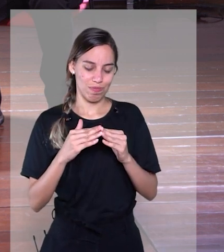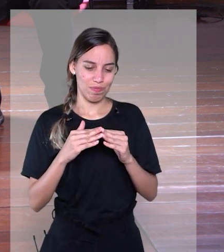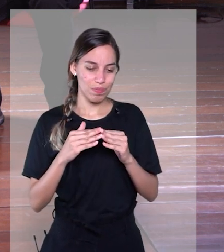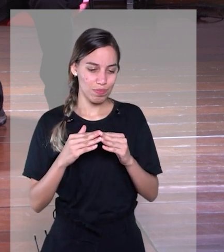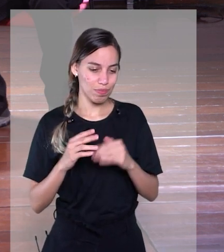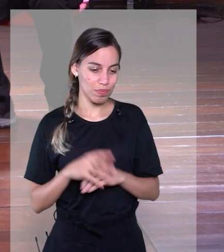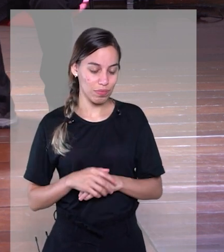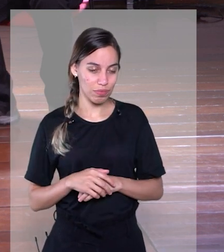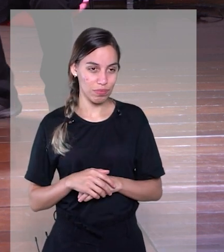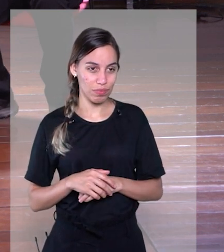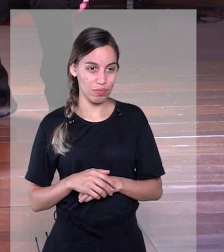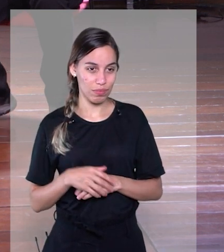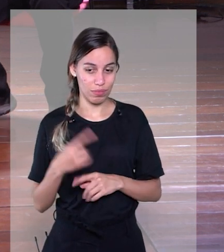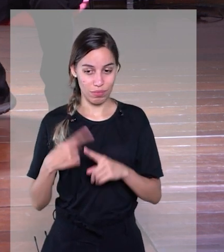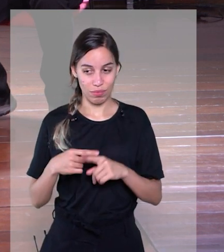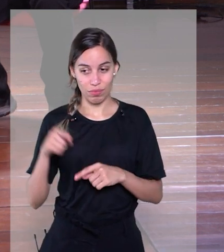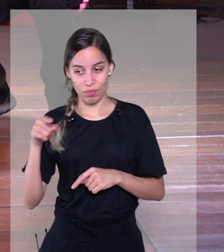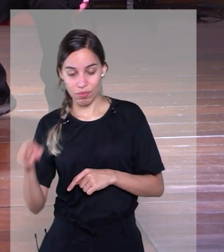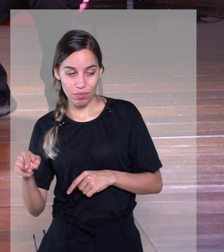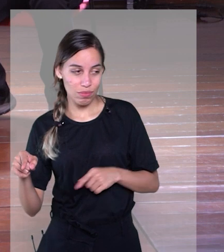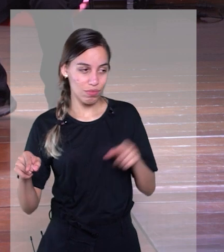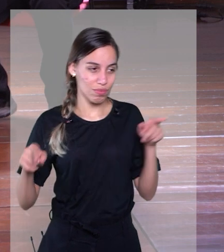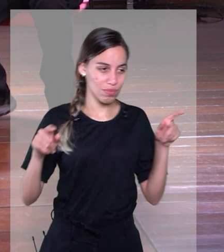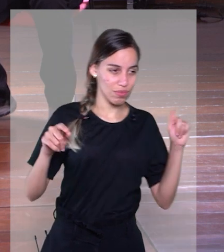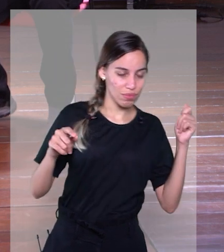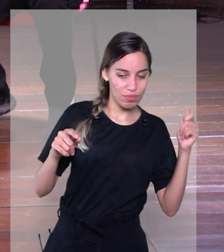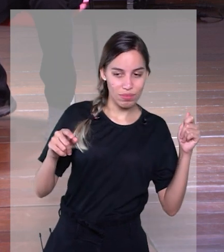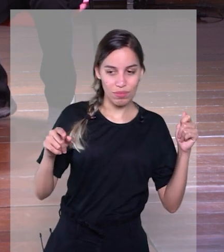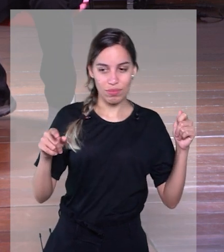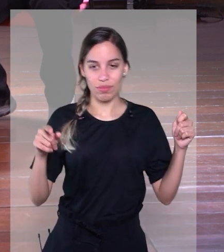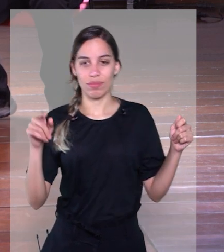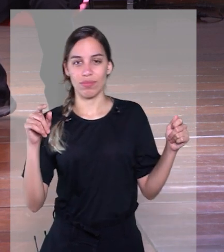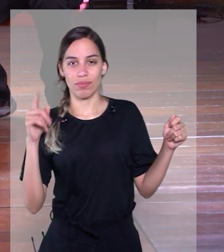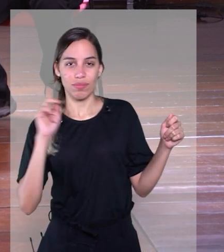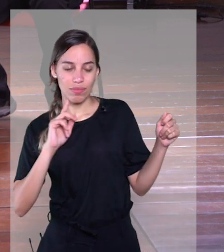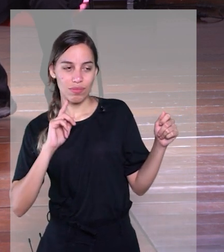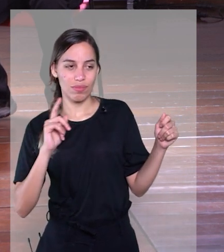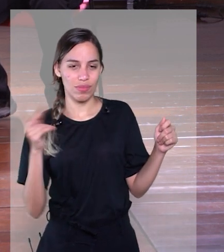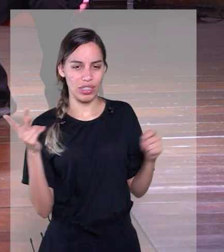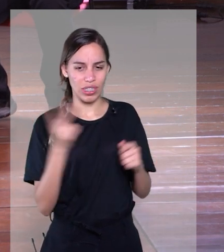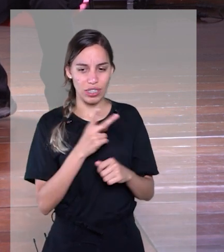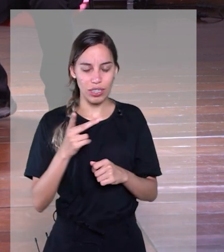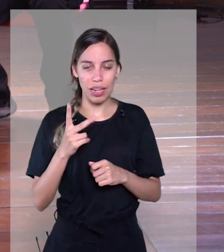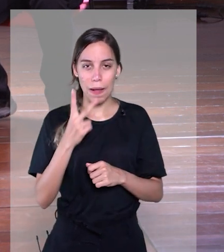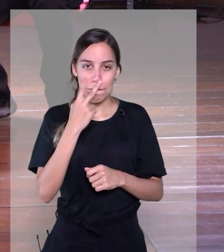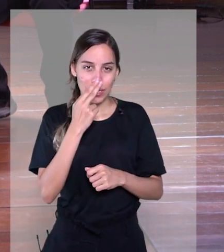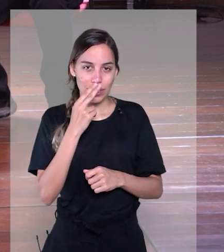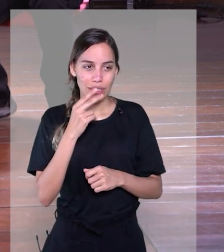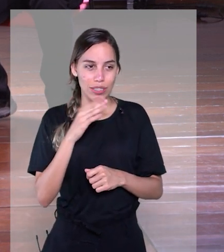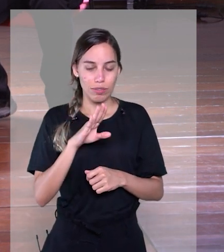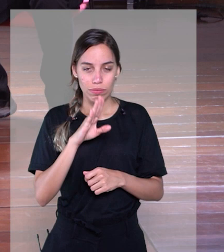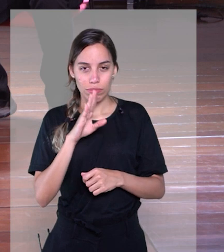semelhante, assim, ao mineiro. É um pouco cético, é calado, é discreto. Mas